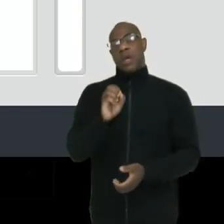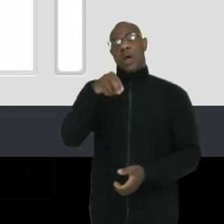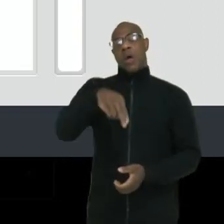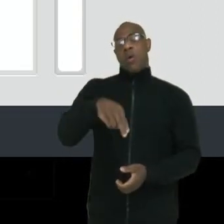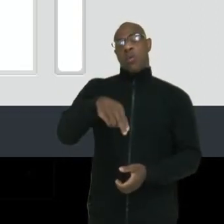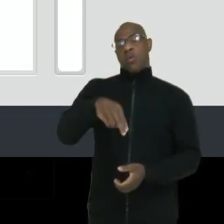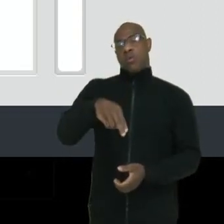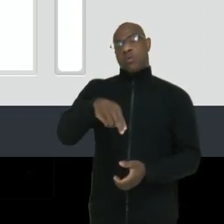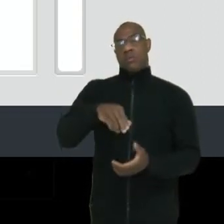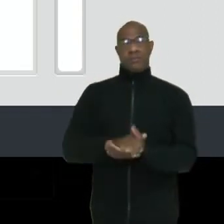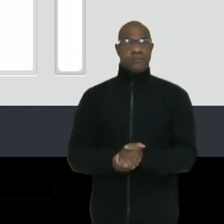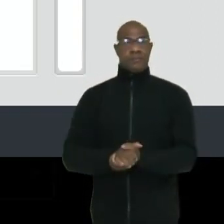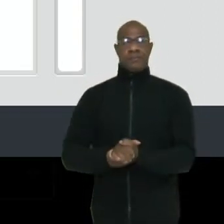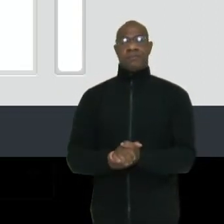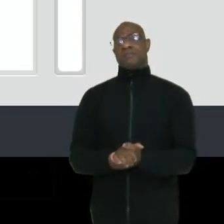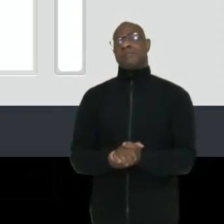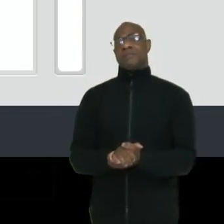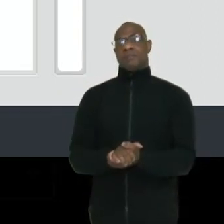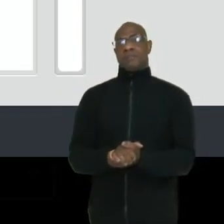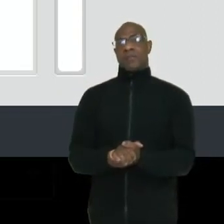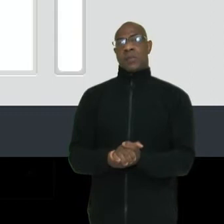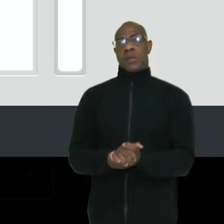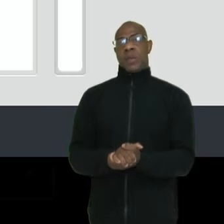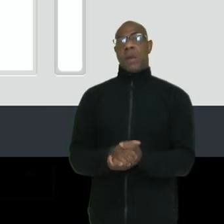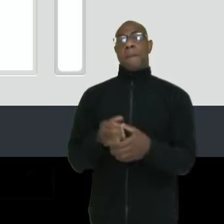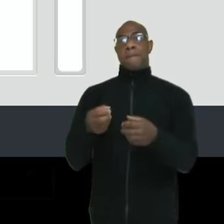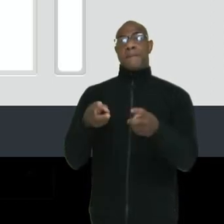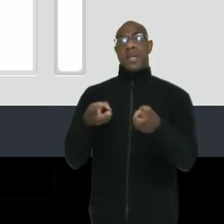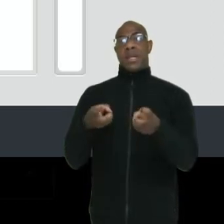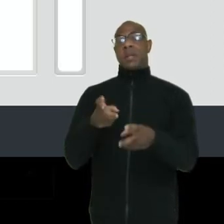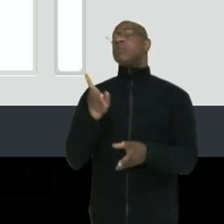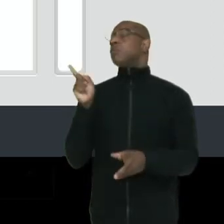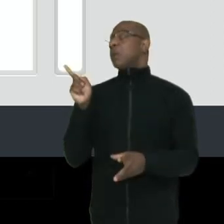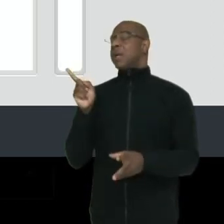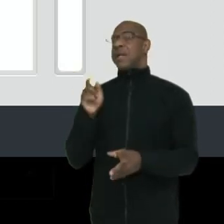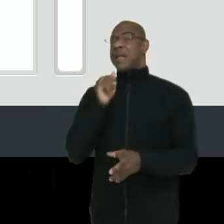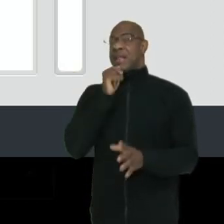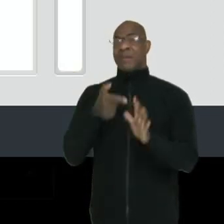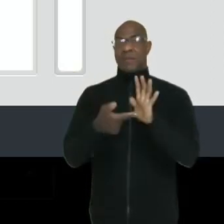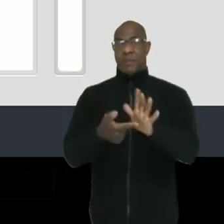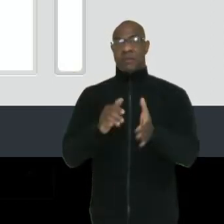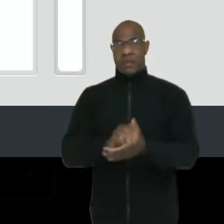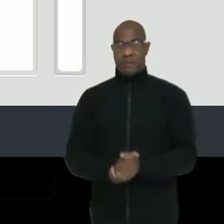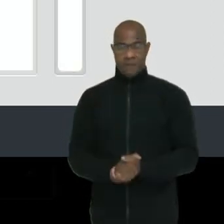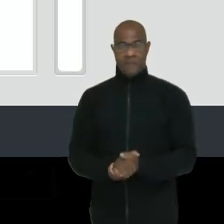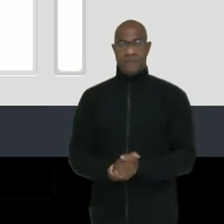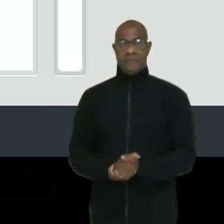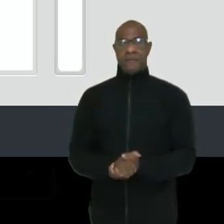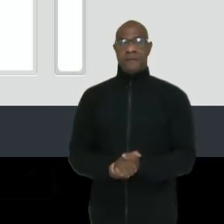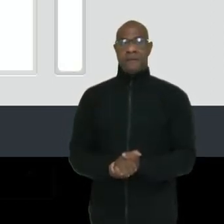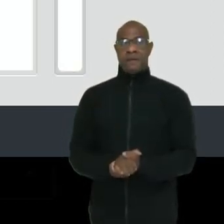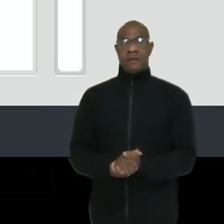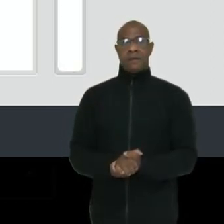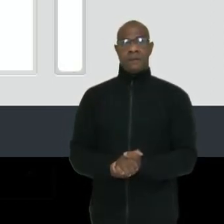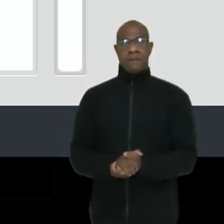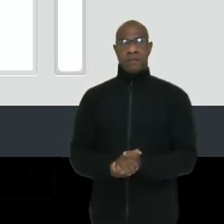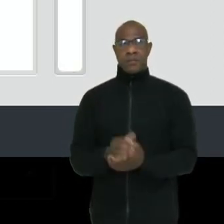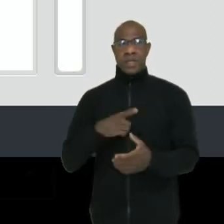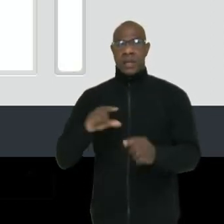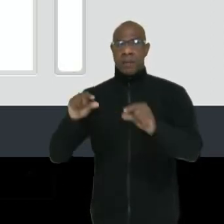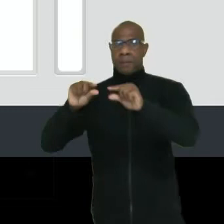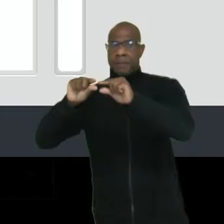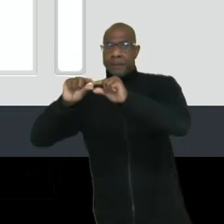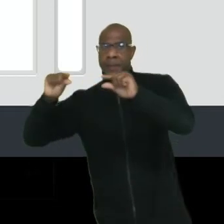e weekends. Então vejam aqui alguns exemplos. On weekends, I go to a